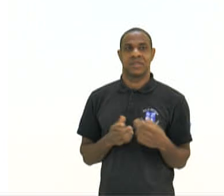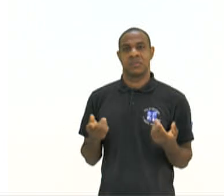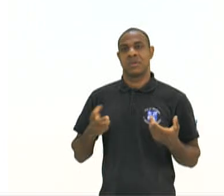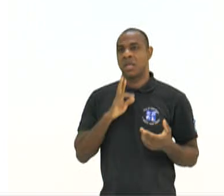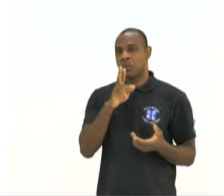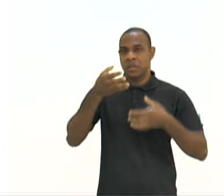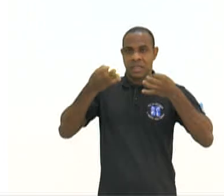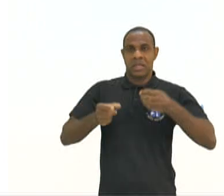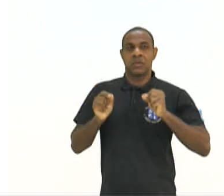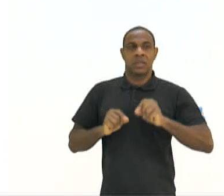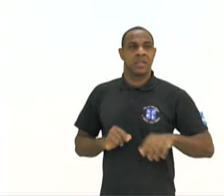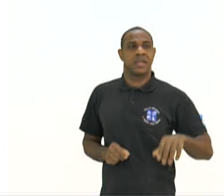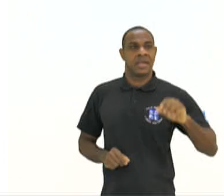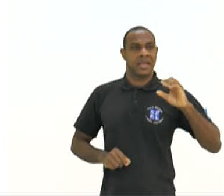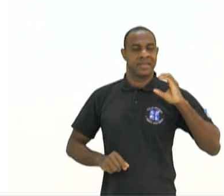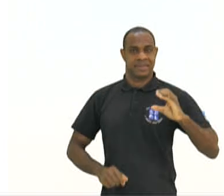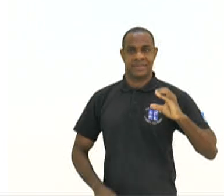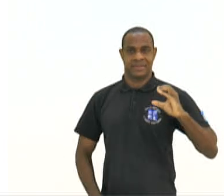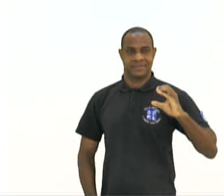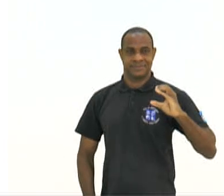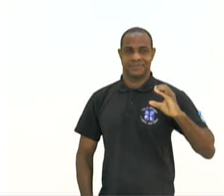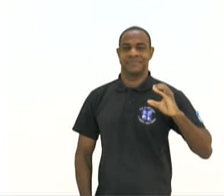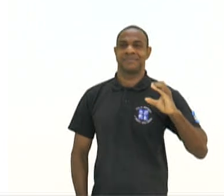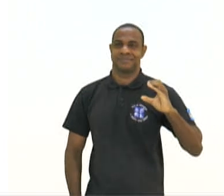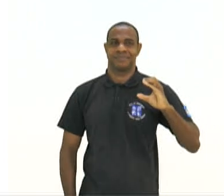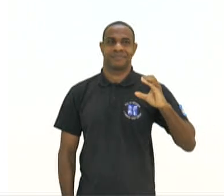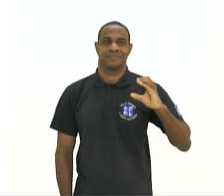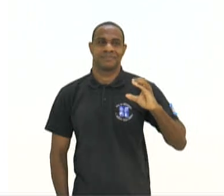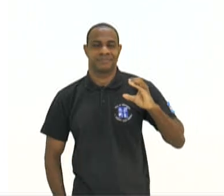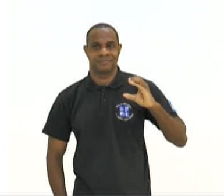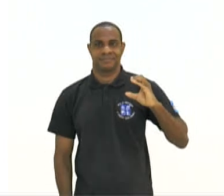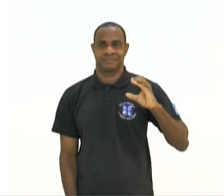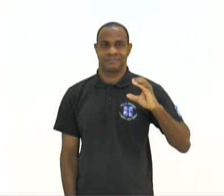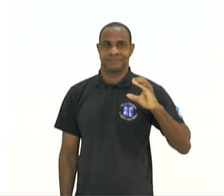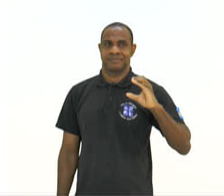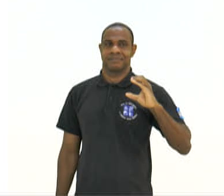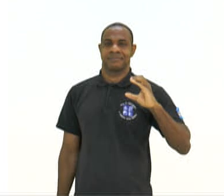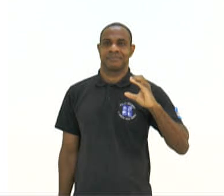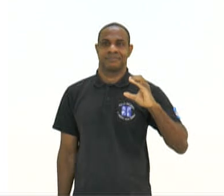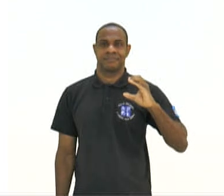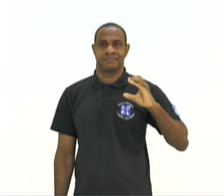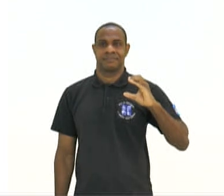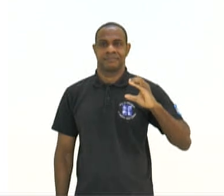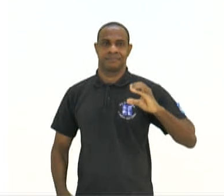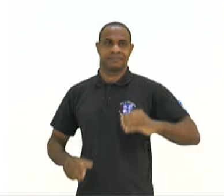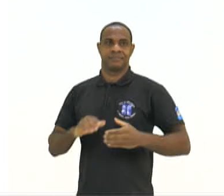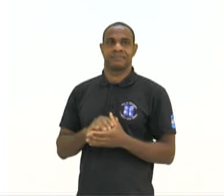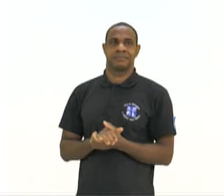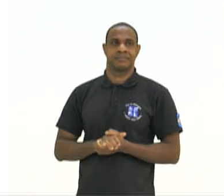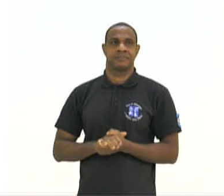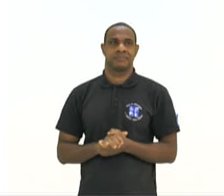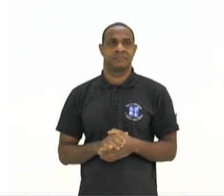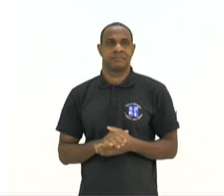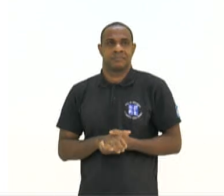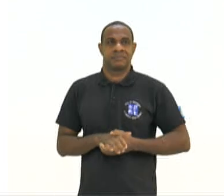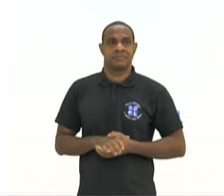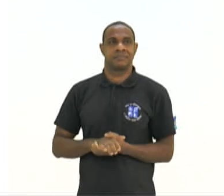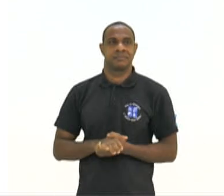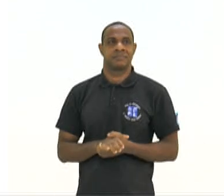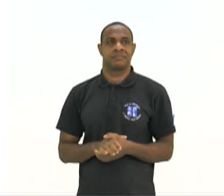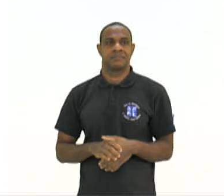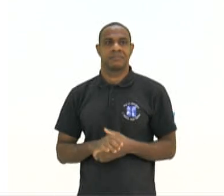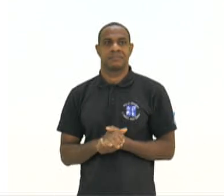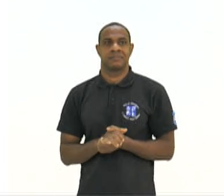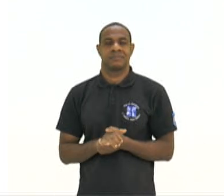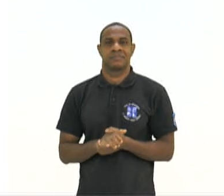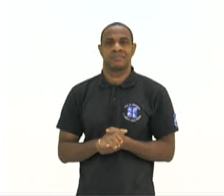um jogo frustrante que não recomendo, e the joys of nostalgia and charm DK brings to the table. Na segunda frase,